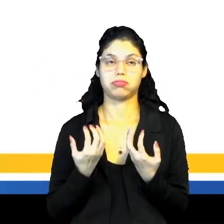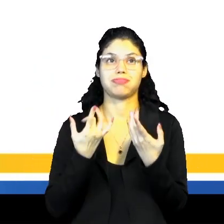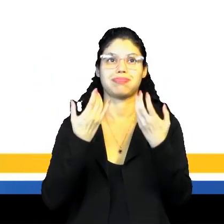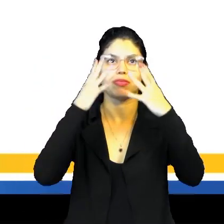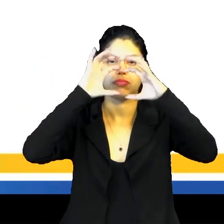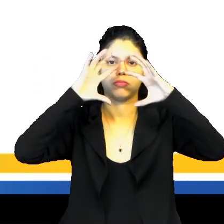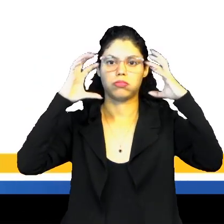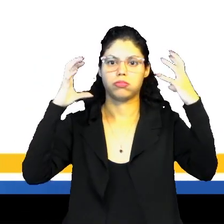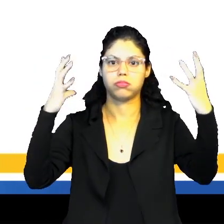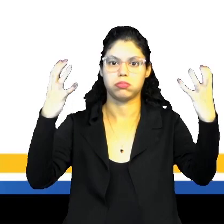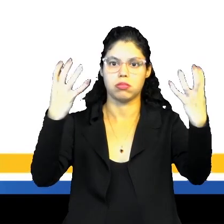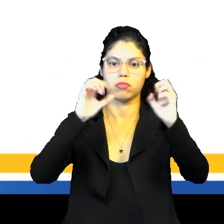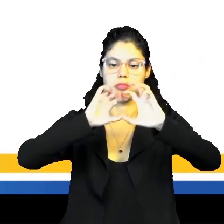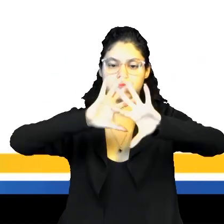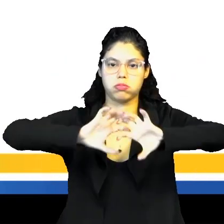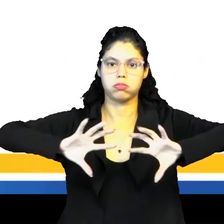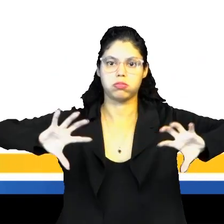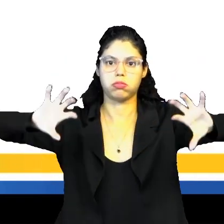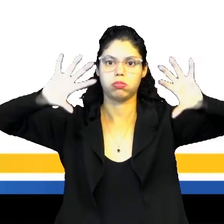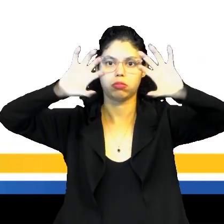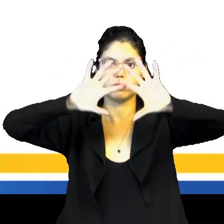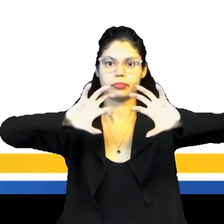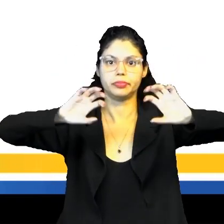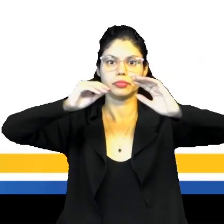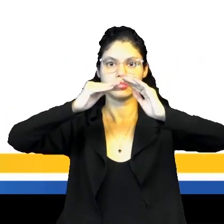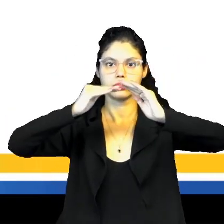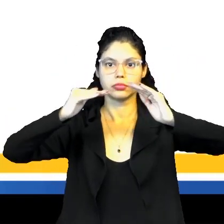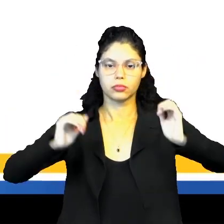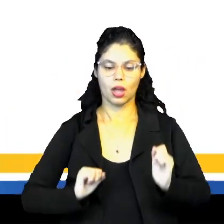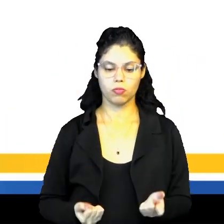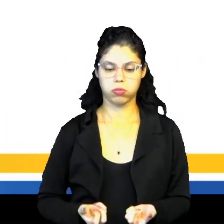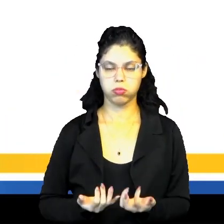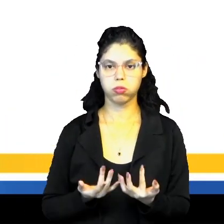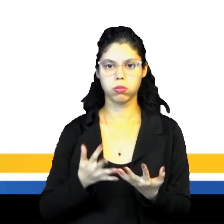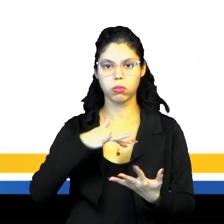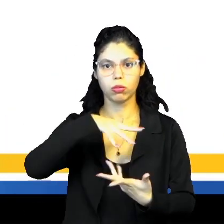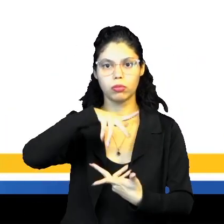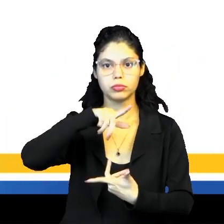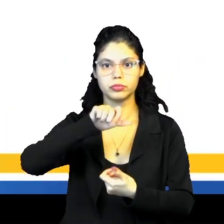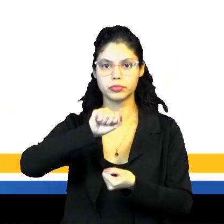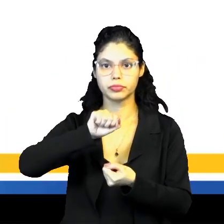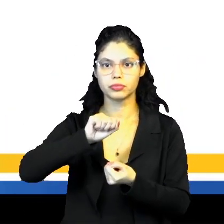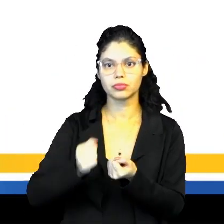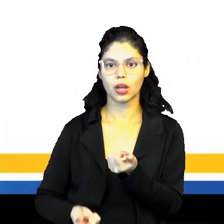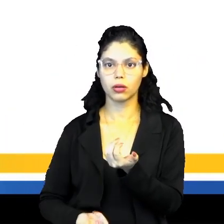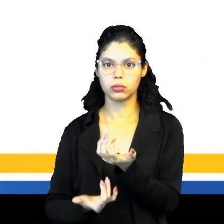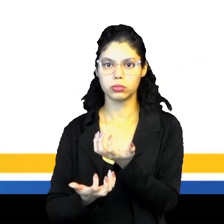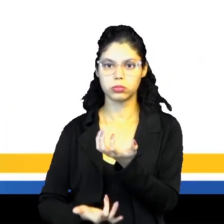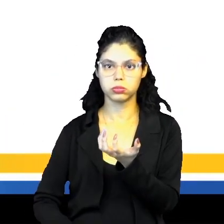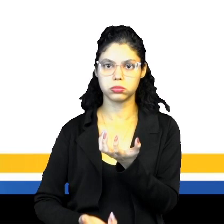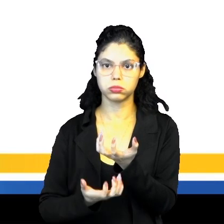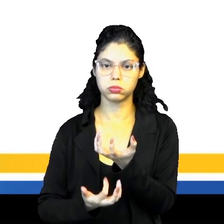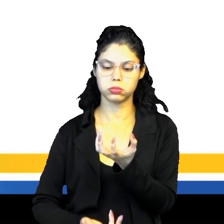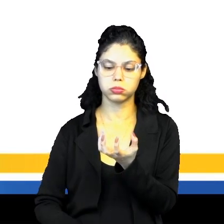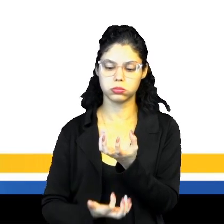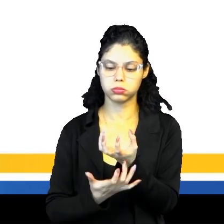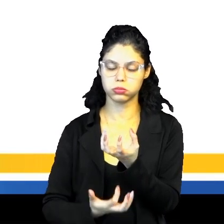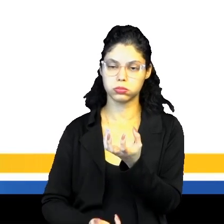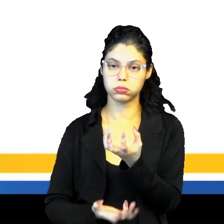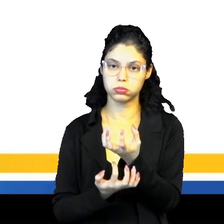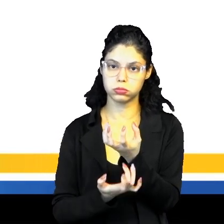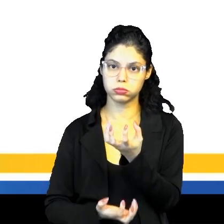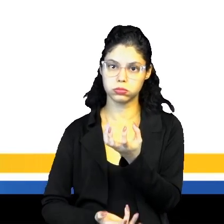essa temperatura ela vai subindo ao longo dos anos, né? É isso que chama de aquecimento global, ou seja, o aumento da temperatura com o passar dos anos,